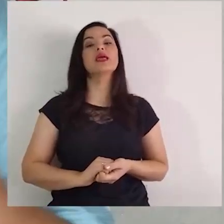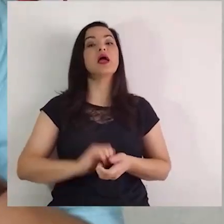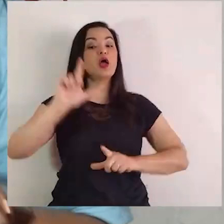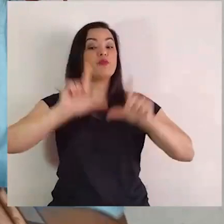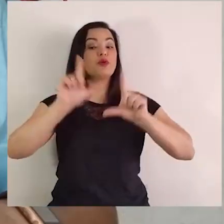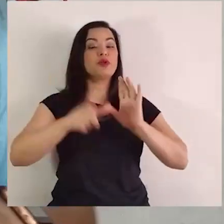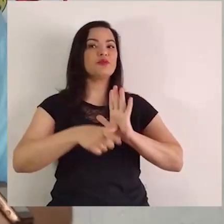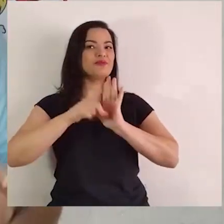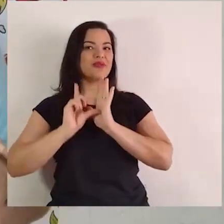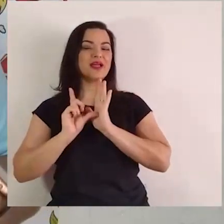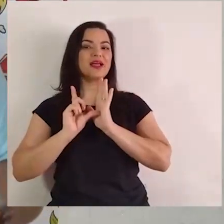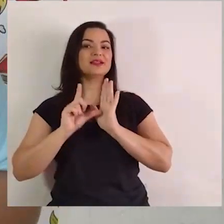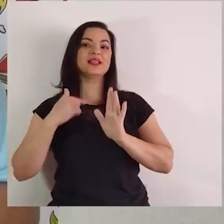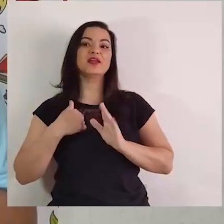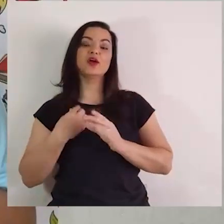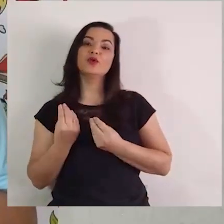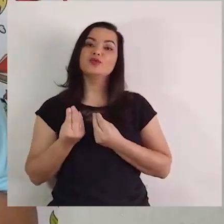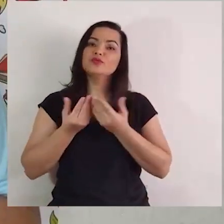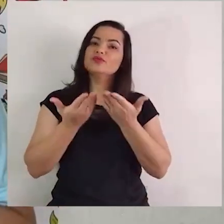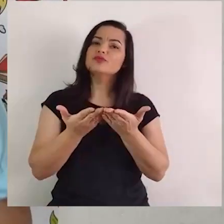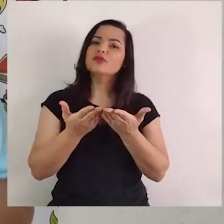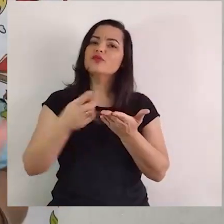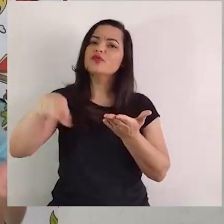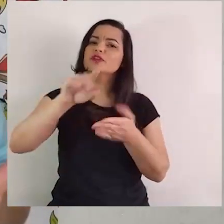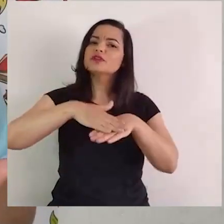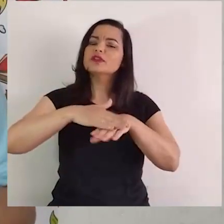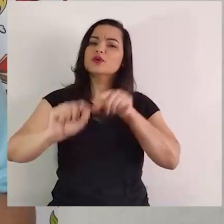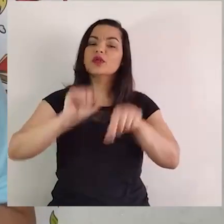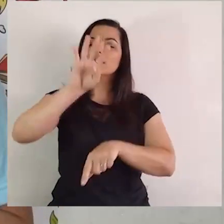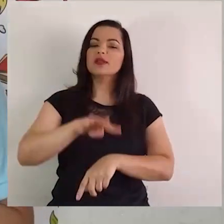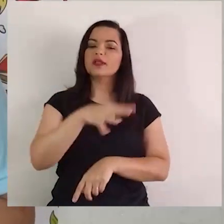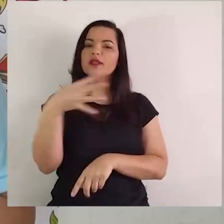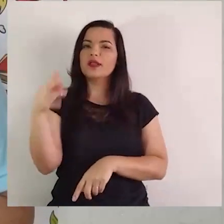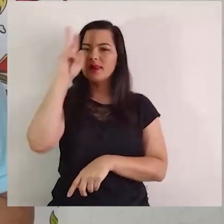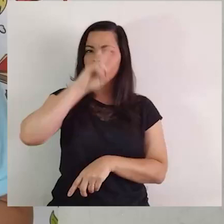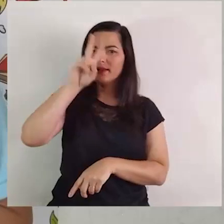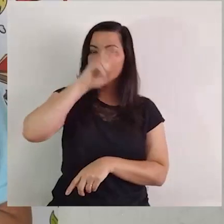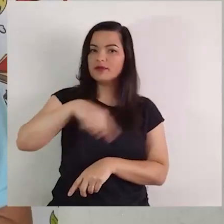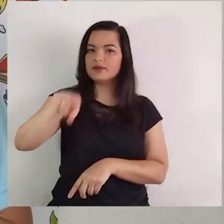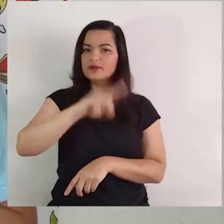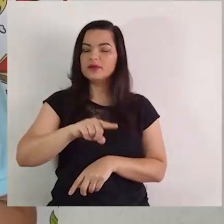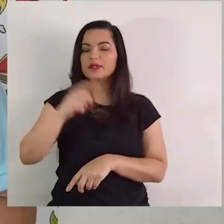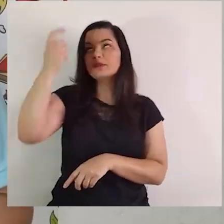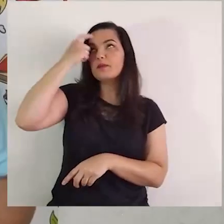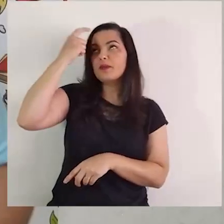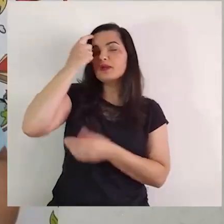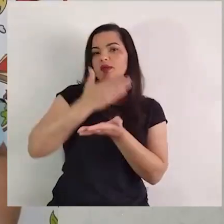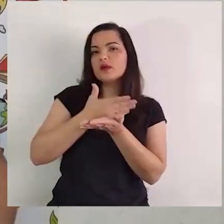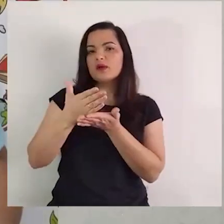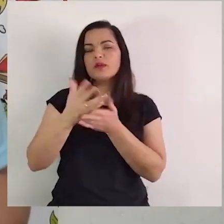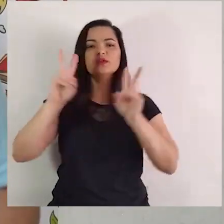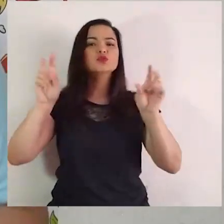não. No último programa, eu deixei também para vocês uma tabela para que vocês pudessem começar a pensar